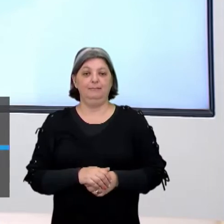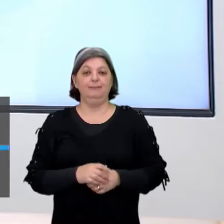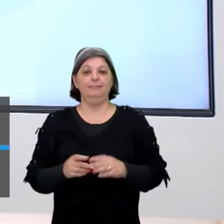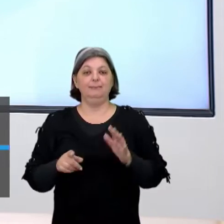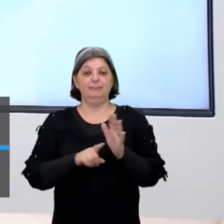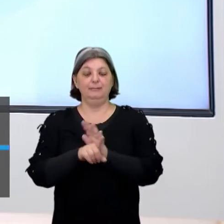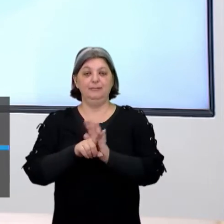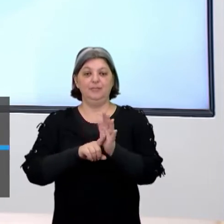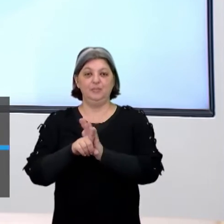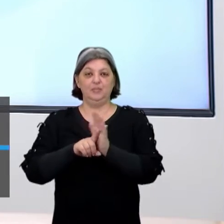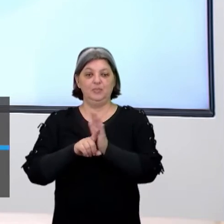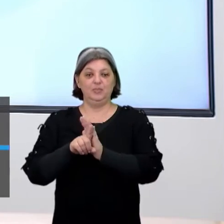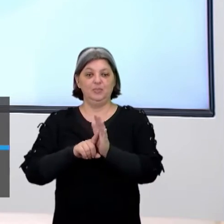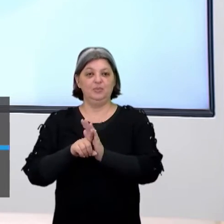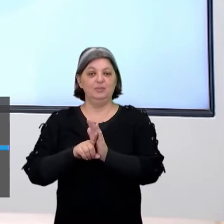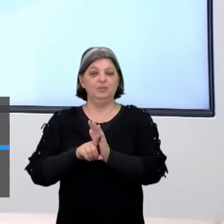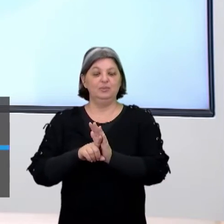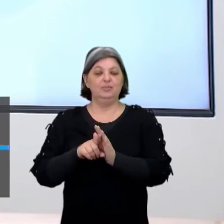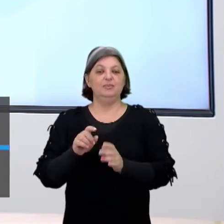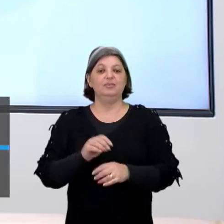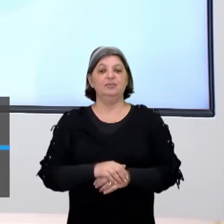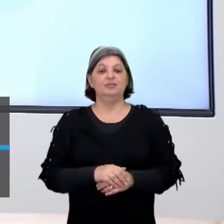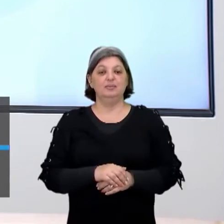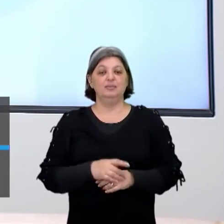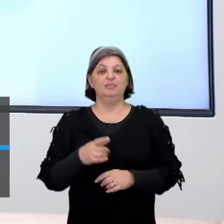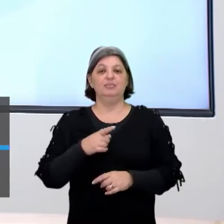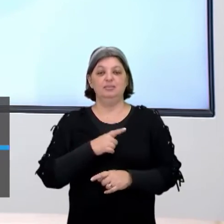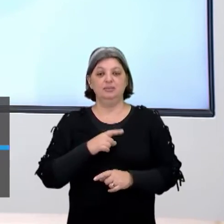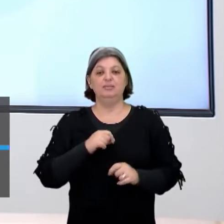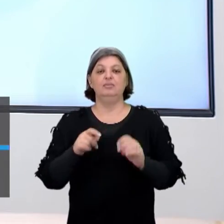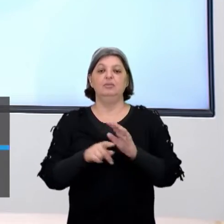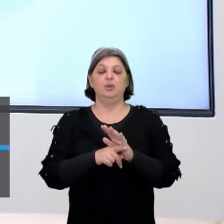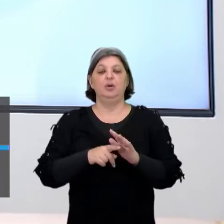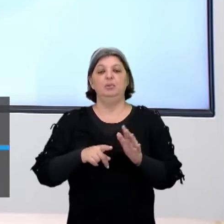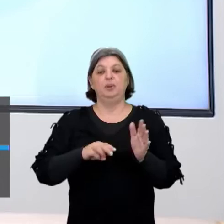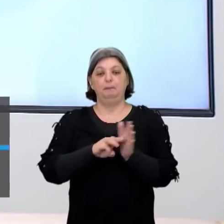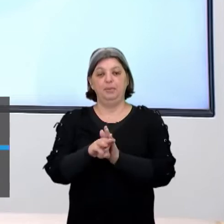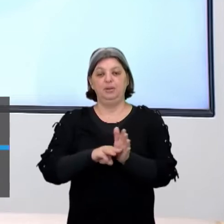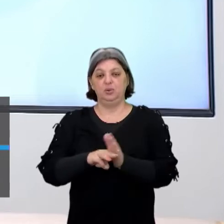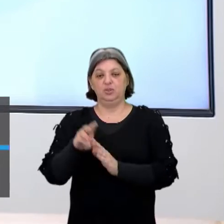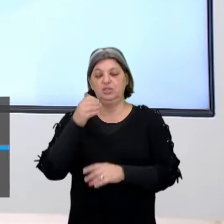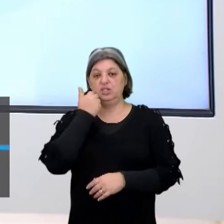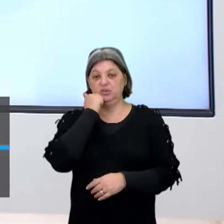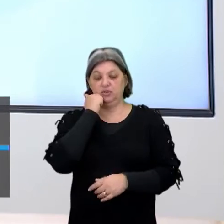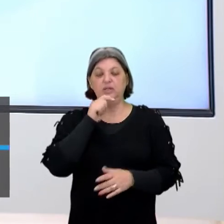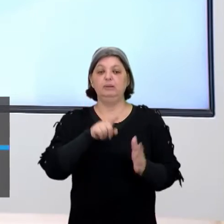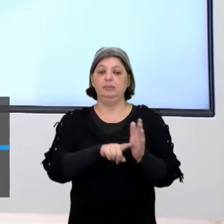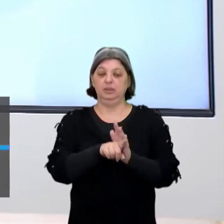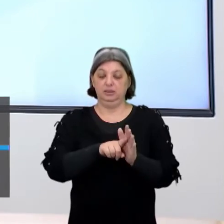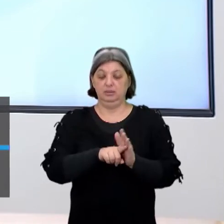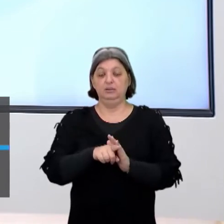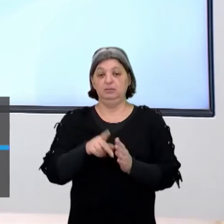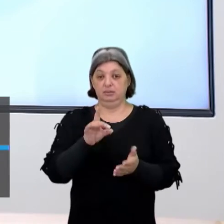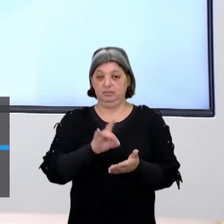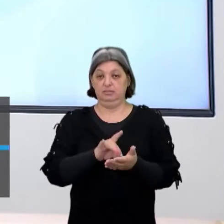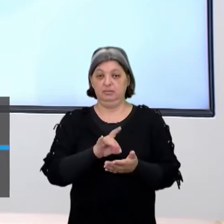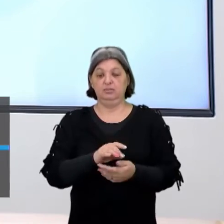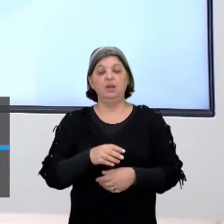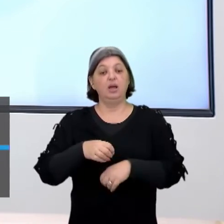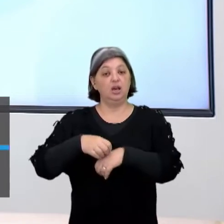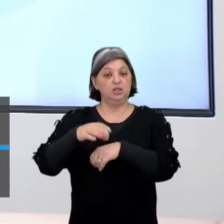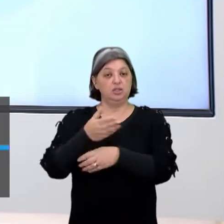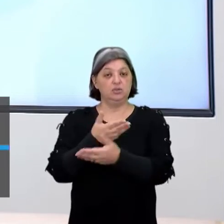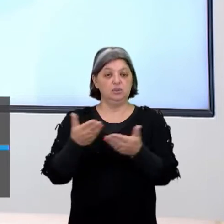pesquisa, né? Da busca do método científico, né? Da pesquisa mesmo, e assim, fica a dica aí para